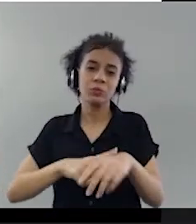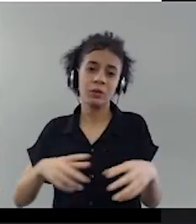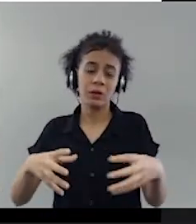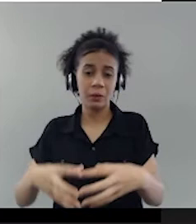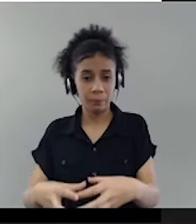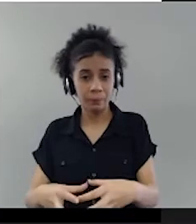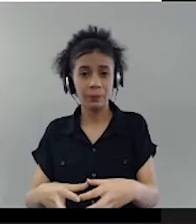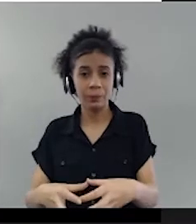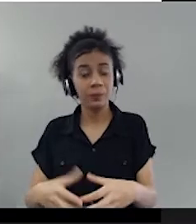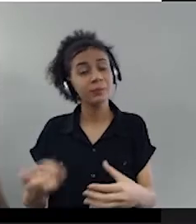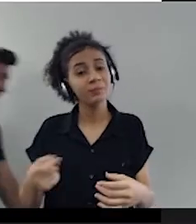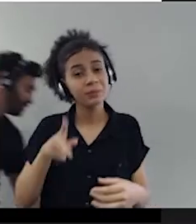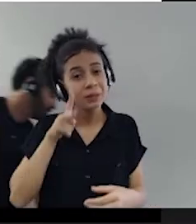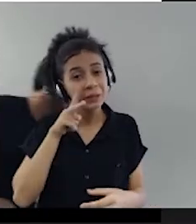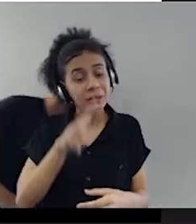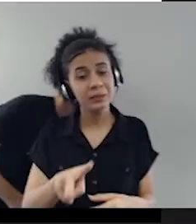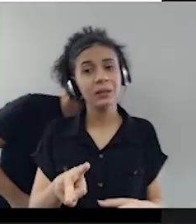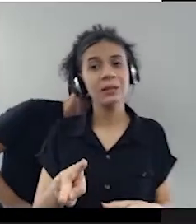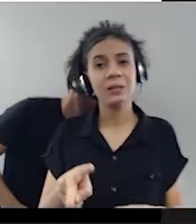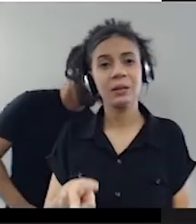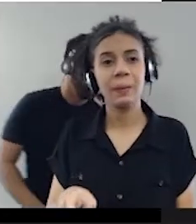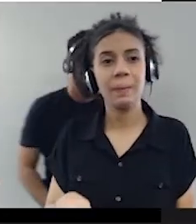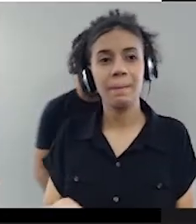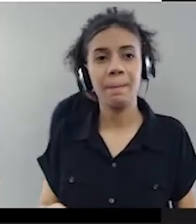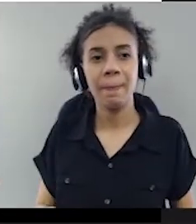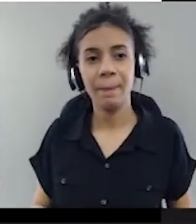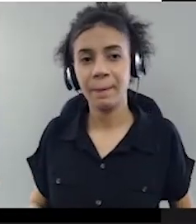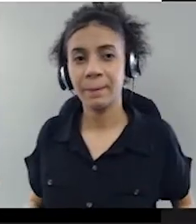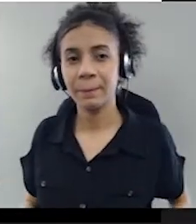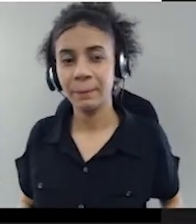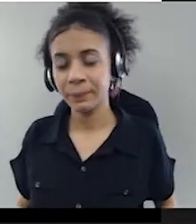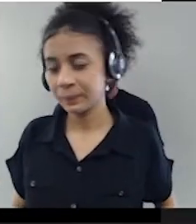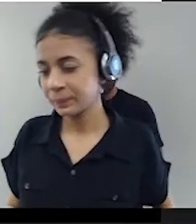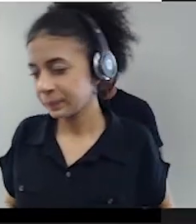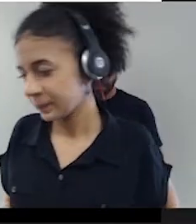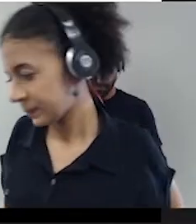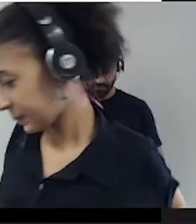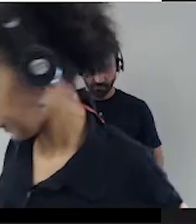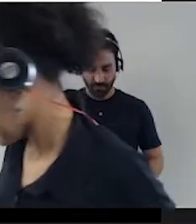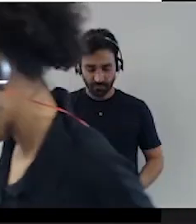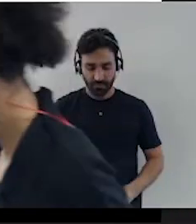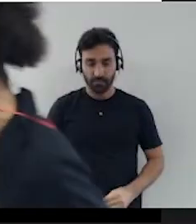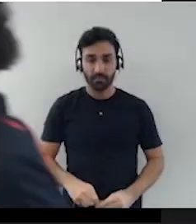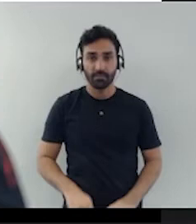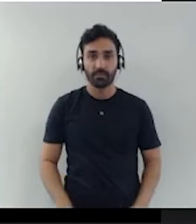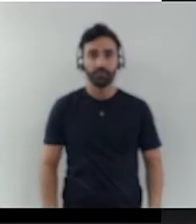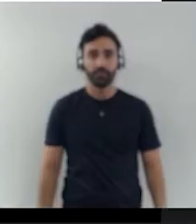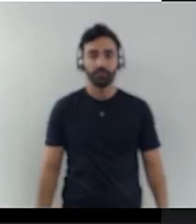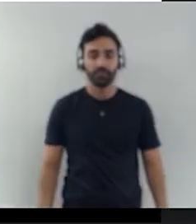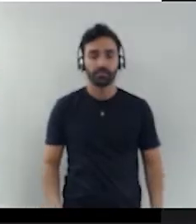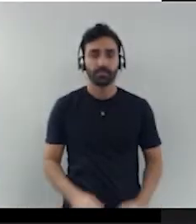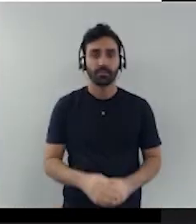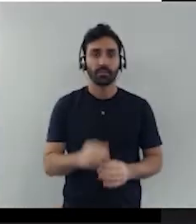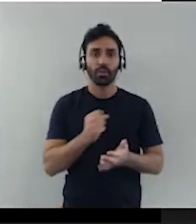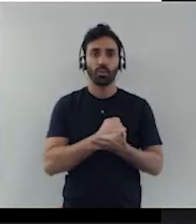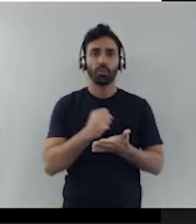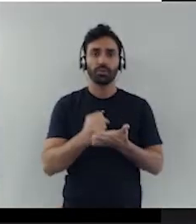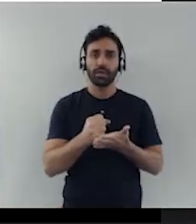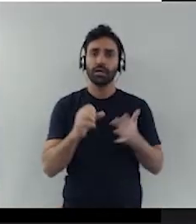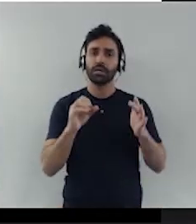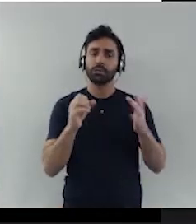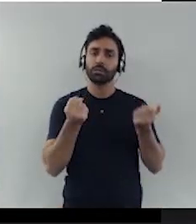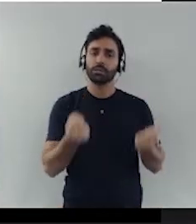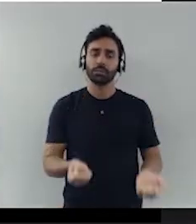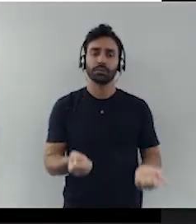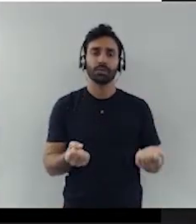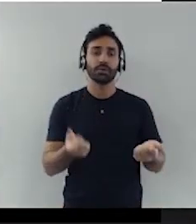preciso prestar atenção exatamente isso. De tal maneira que o mindset do direito administrativo brasileiro para contratos sofisticados é buscar um equilíbrio